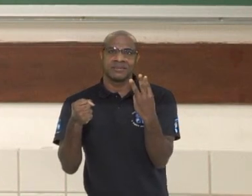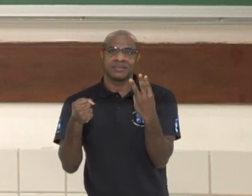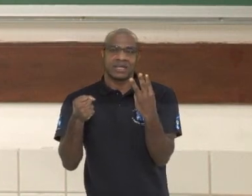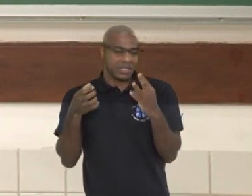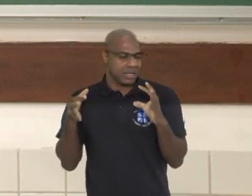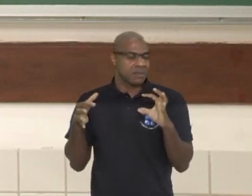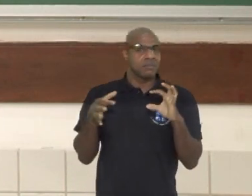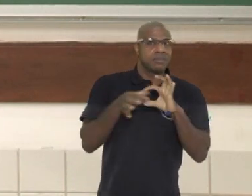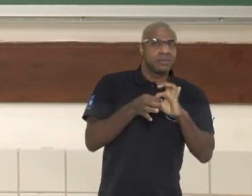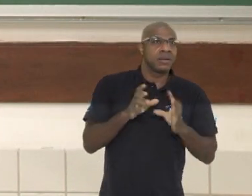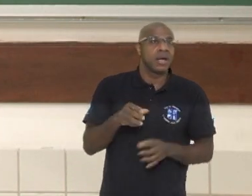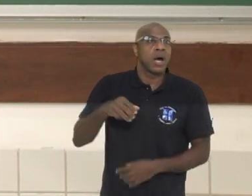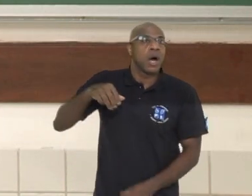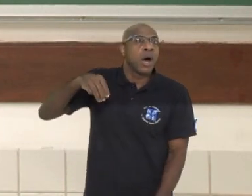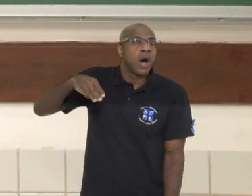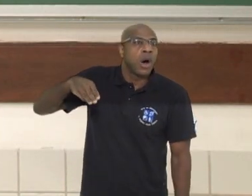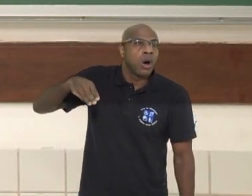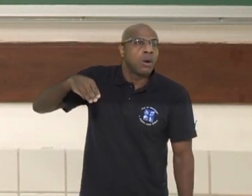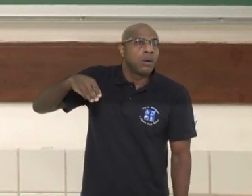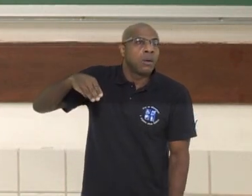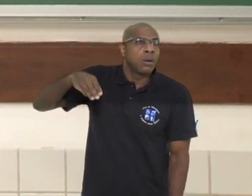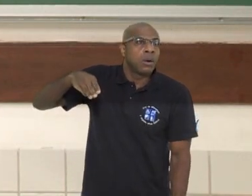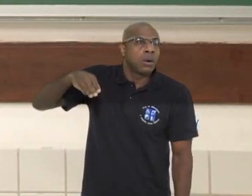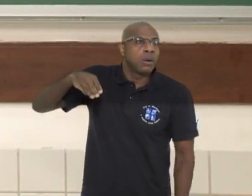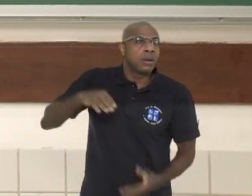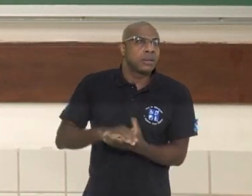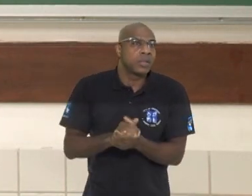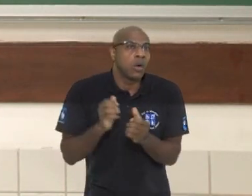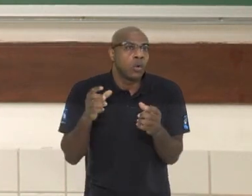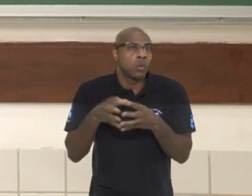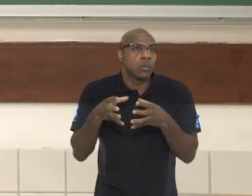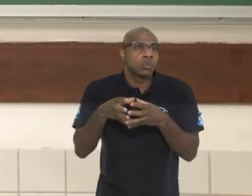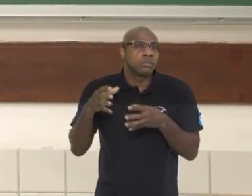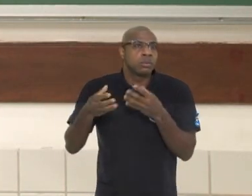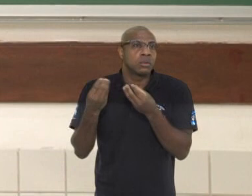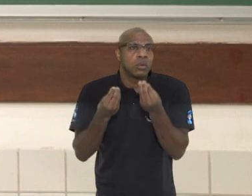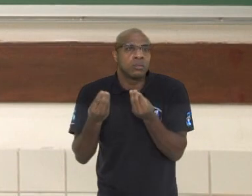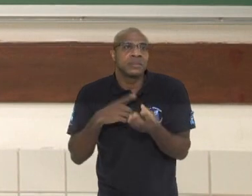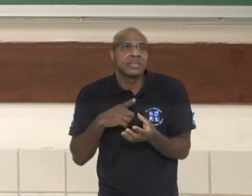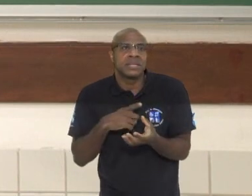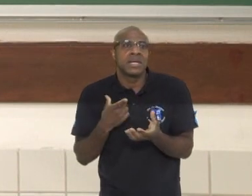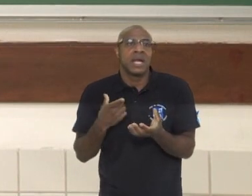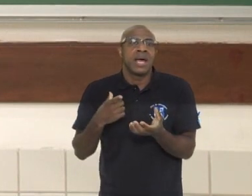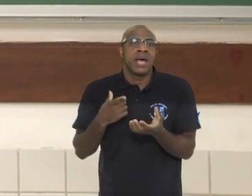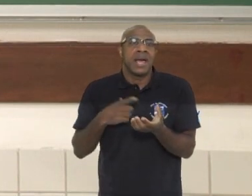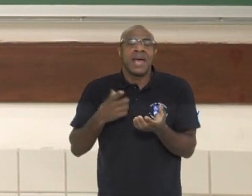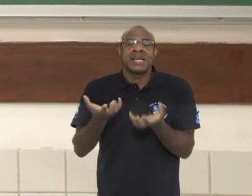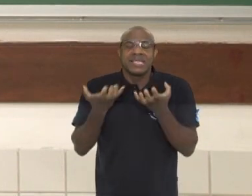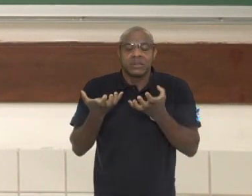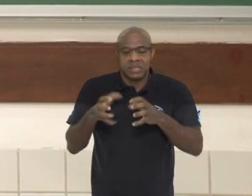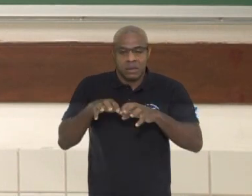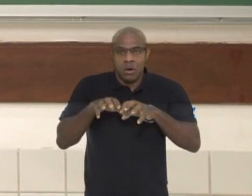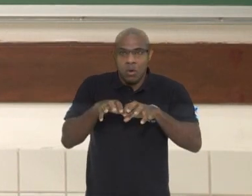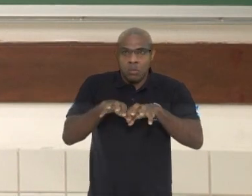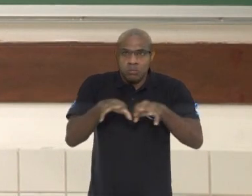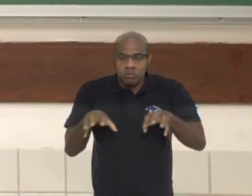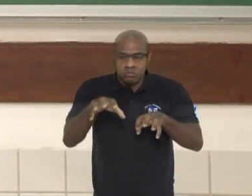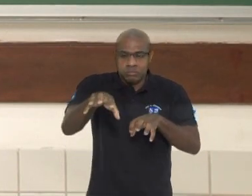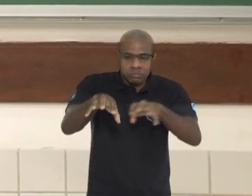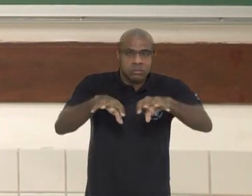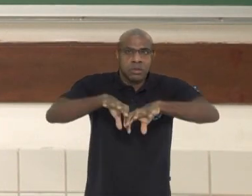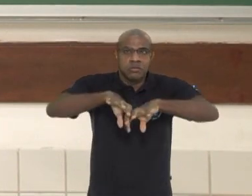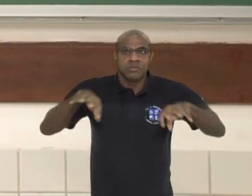exemplo, defendiam exatamente isso. Uma república, um governo com divisão de poderes, um governo que permitia participação